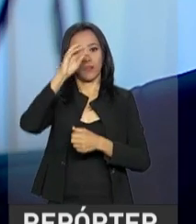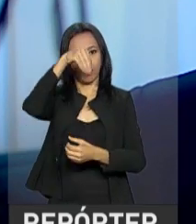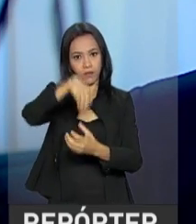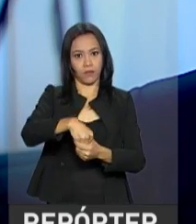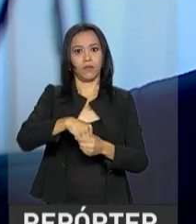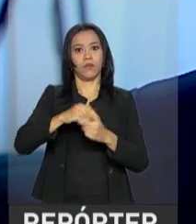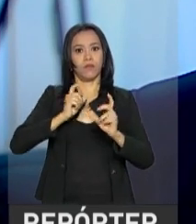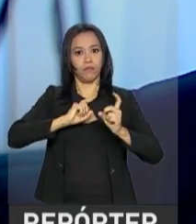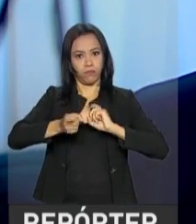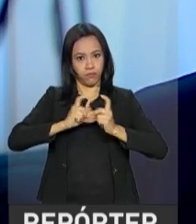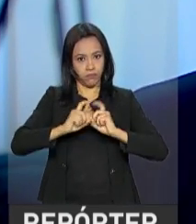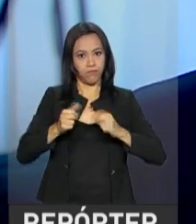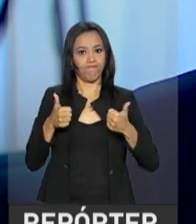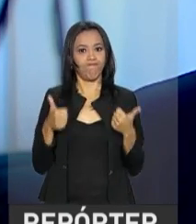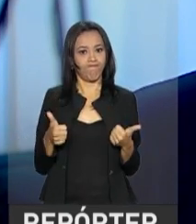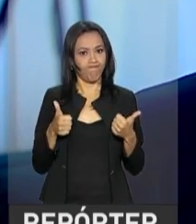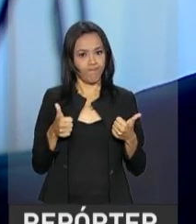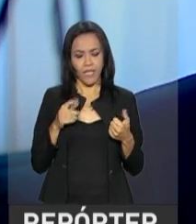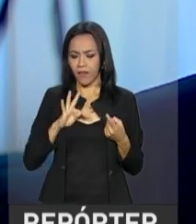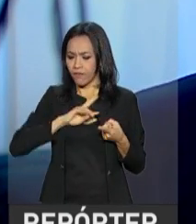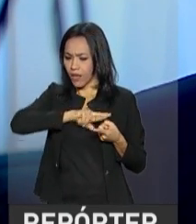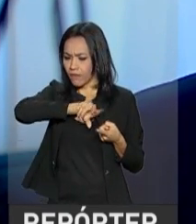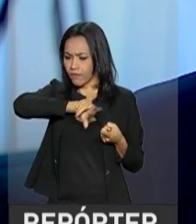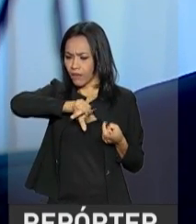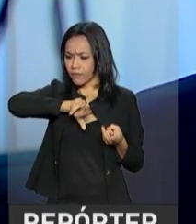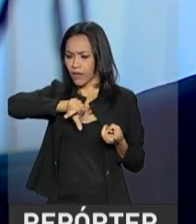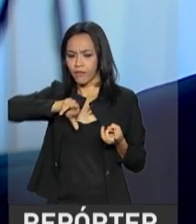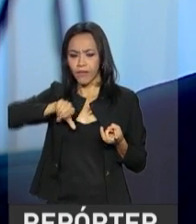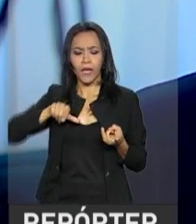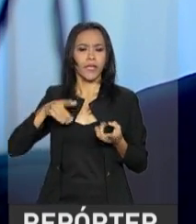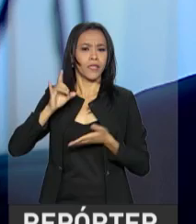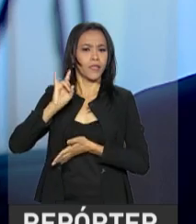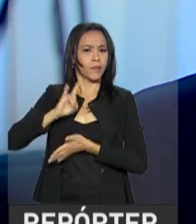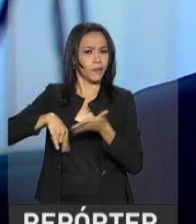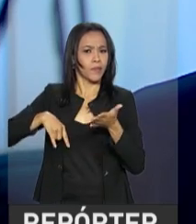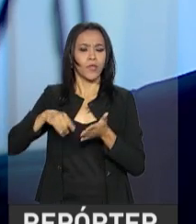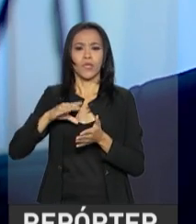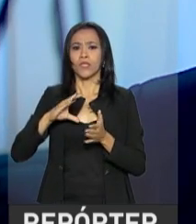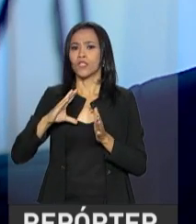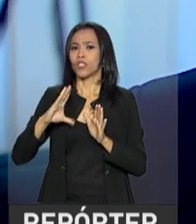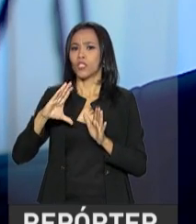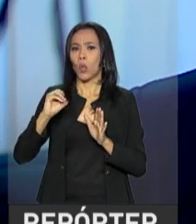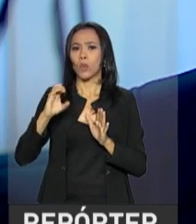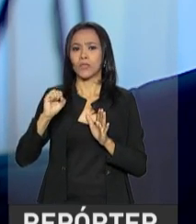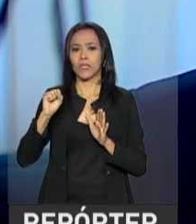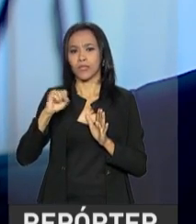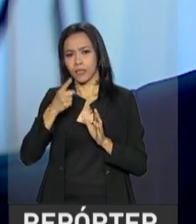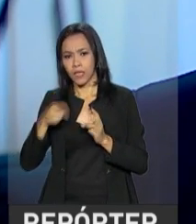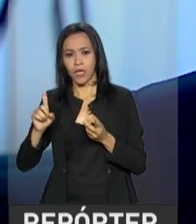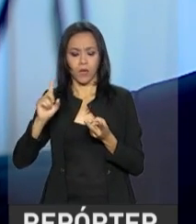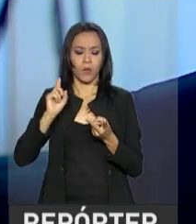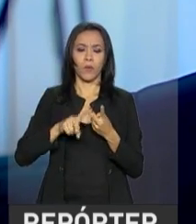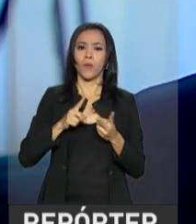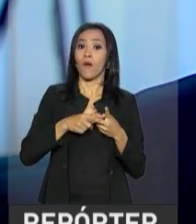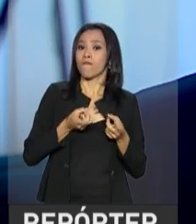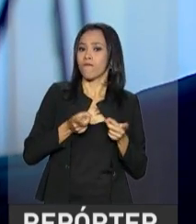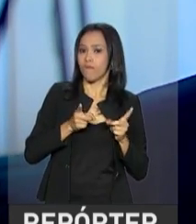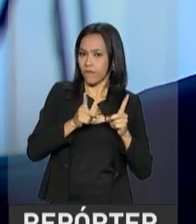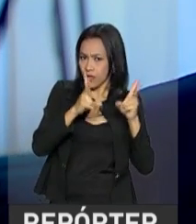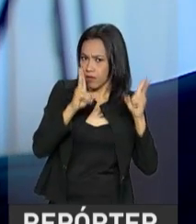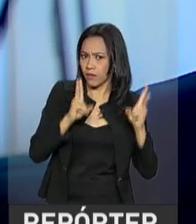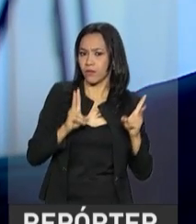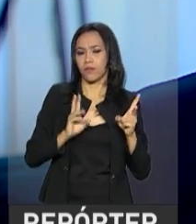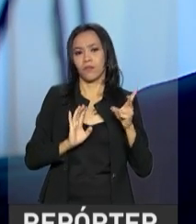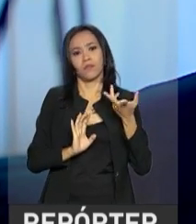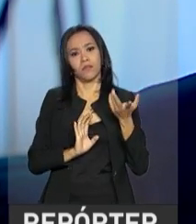eh e em todos os processos de concessão de privatização eh que foram realizados eles se realizaram